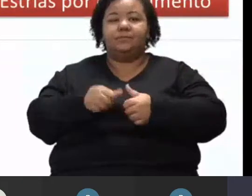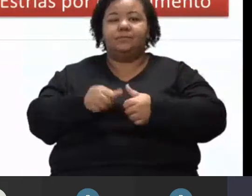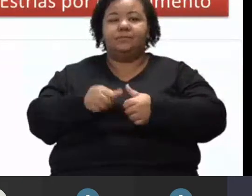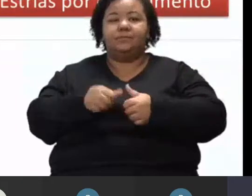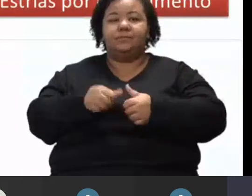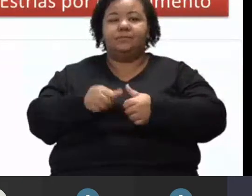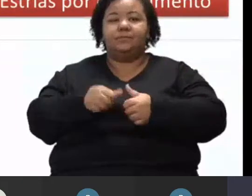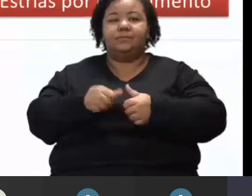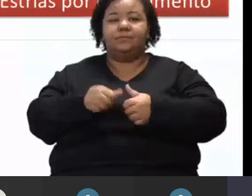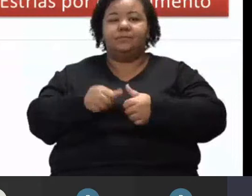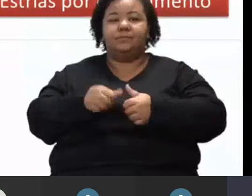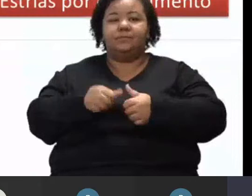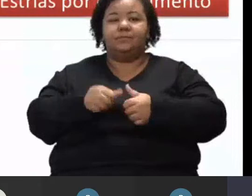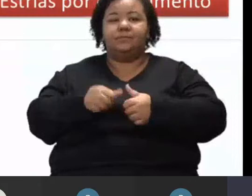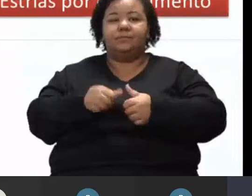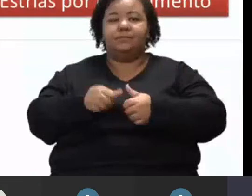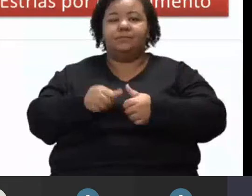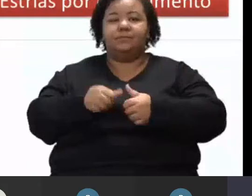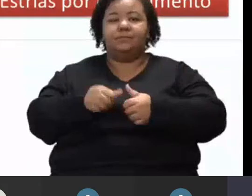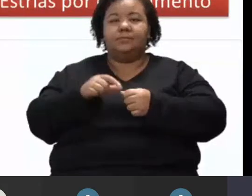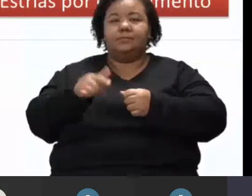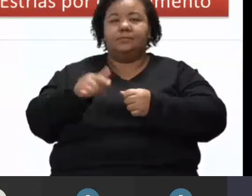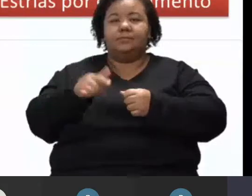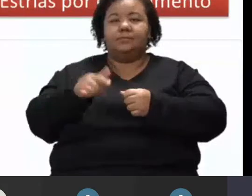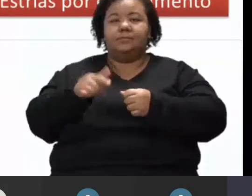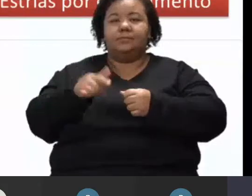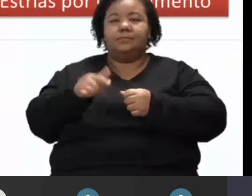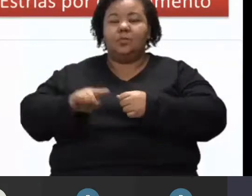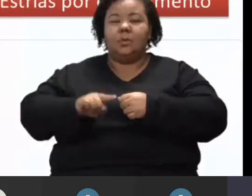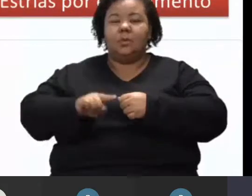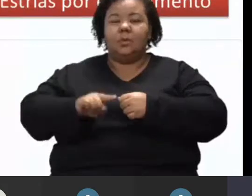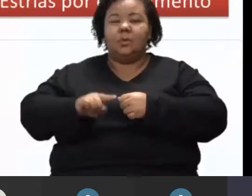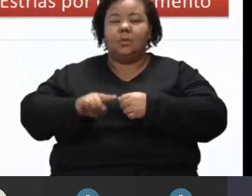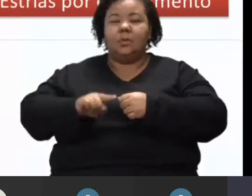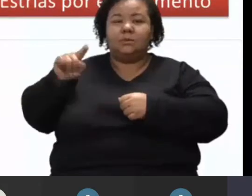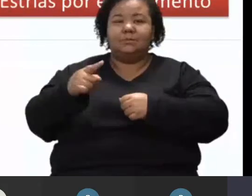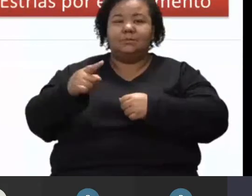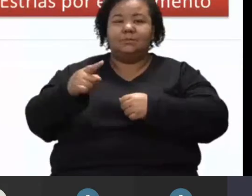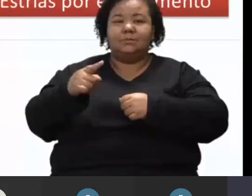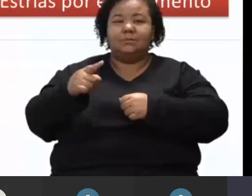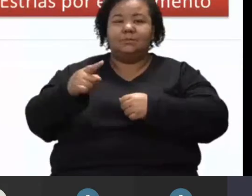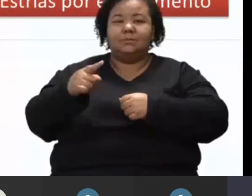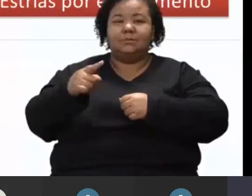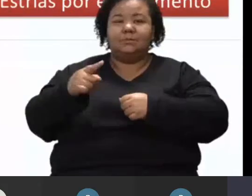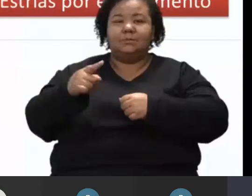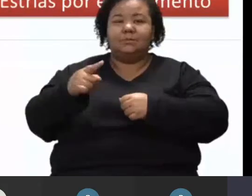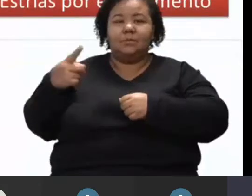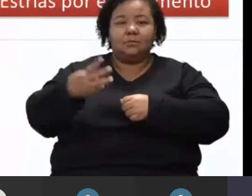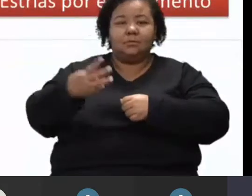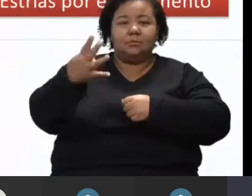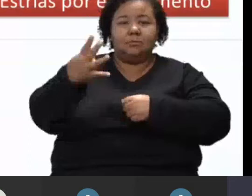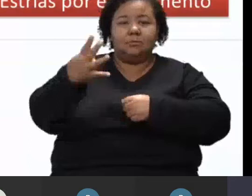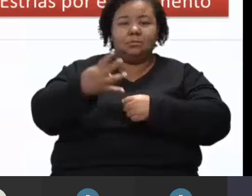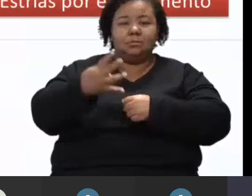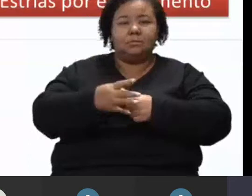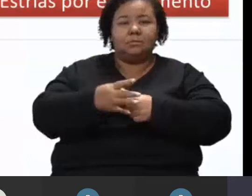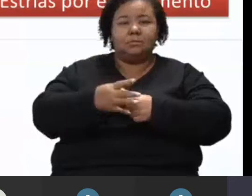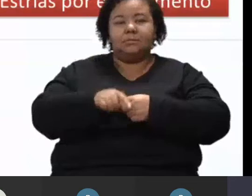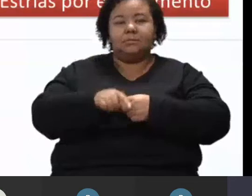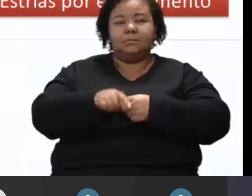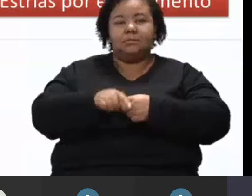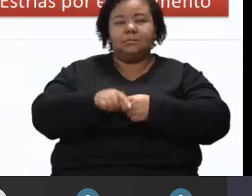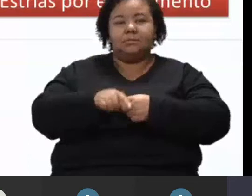realizar a terceira estria. Então, novamente, você arrasta 1, 2, 3 vezes e vai continuar a sua